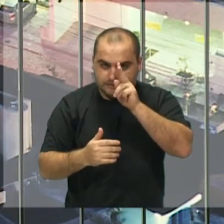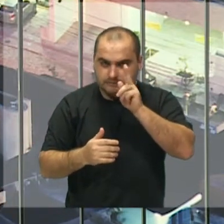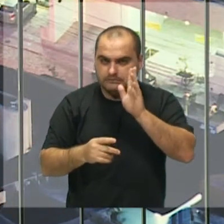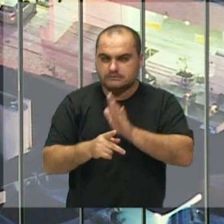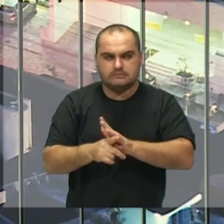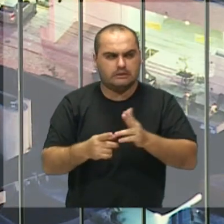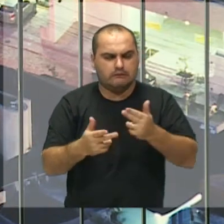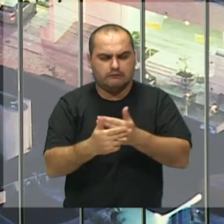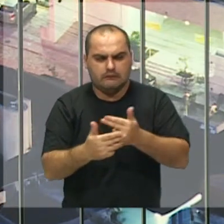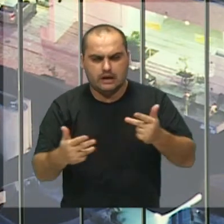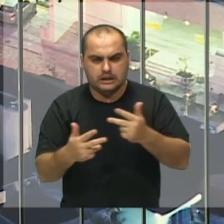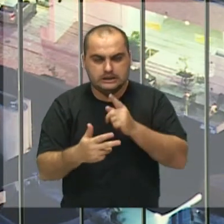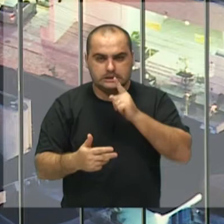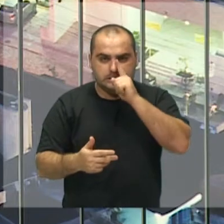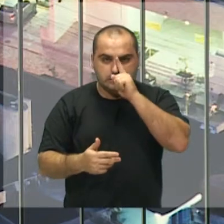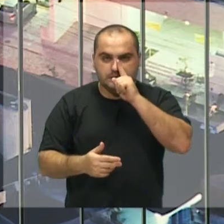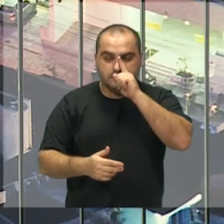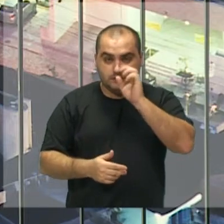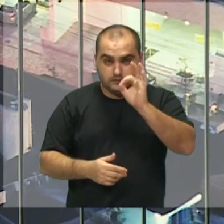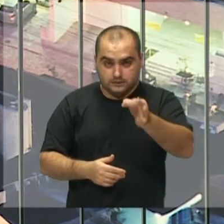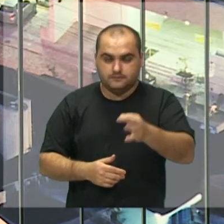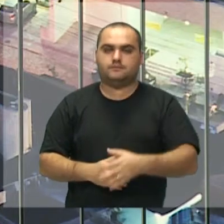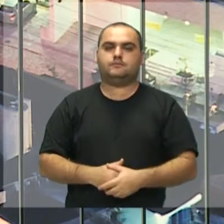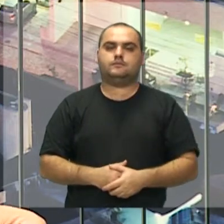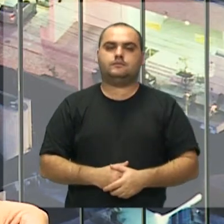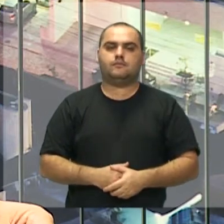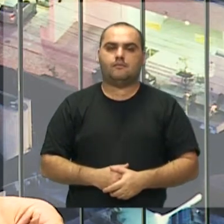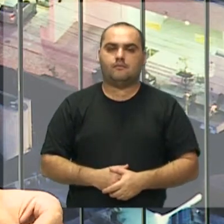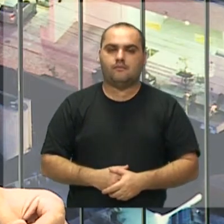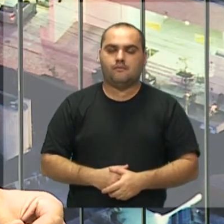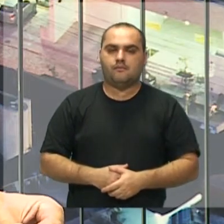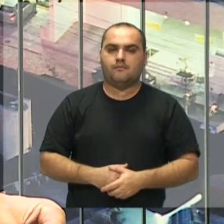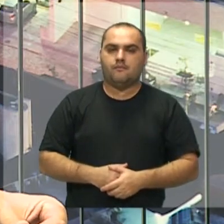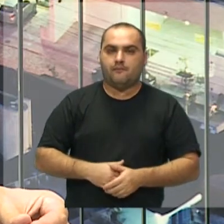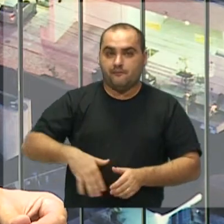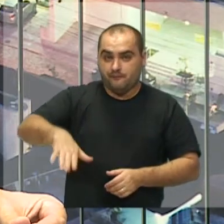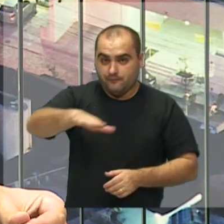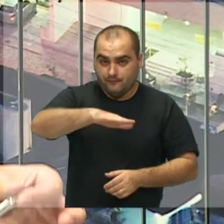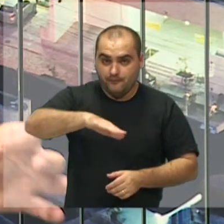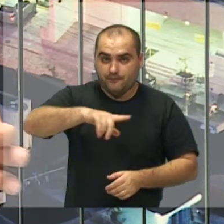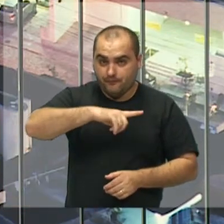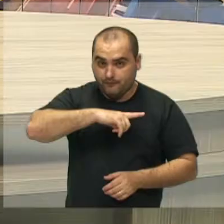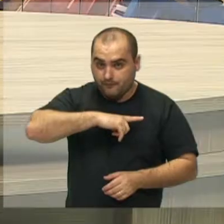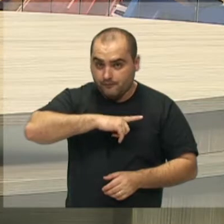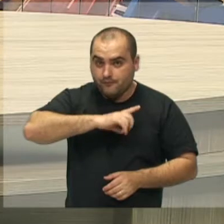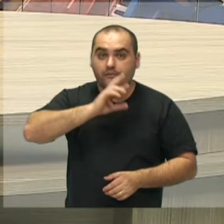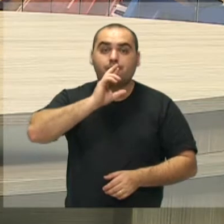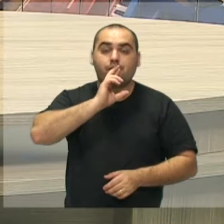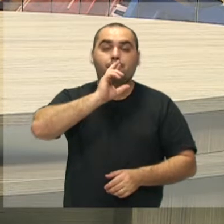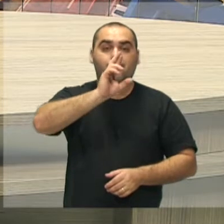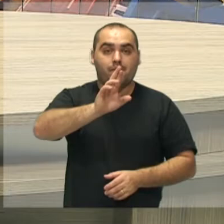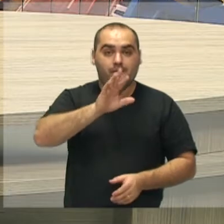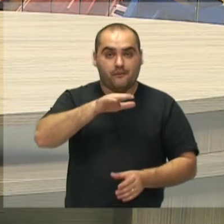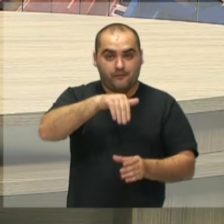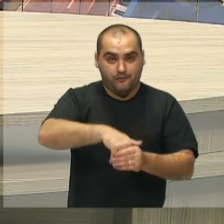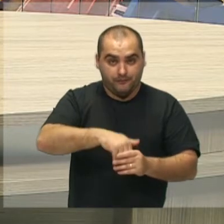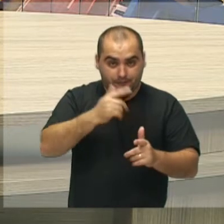polêmicas em torno das medidas. Ela, de certa maneira, afetou no resultado das